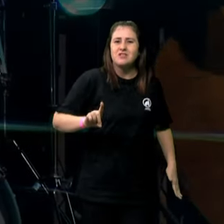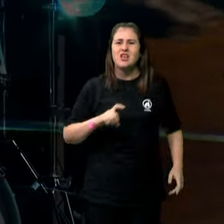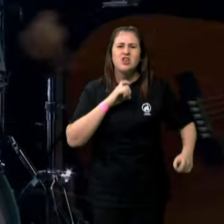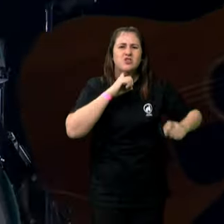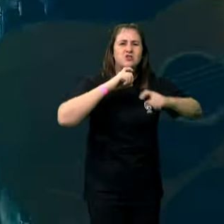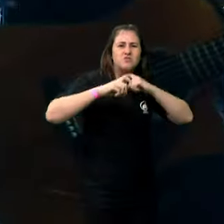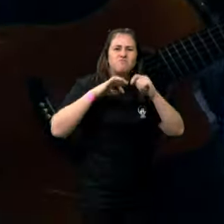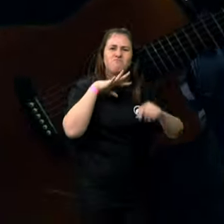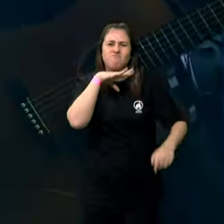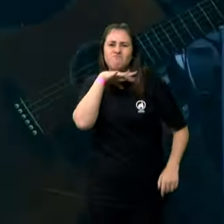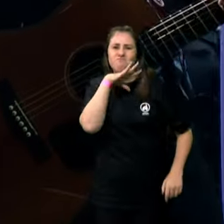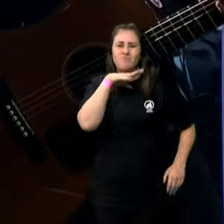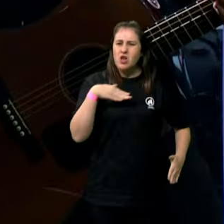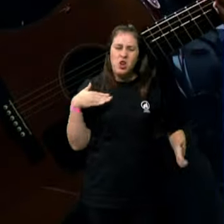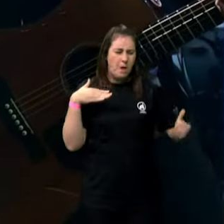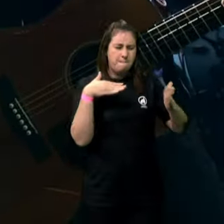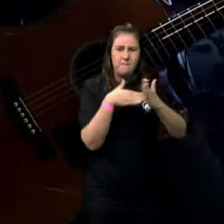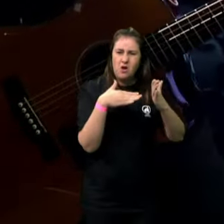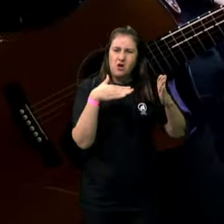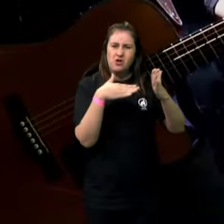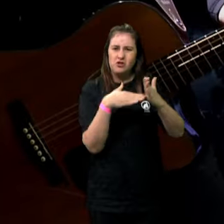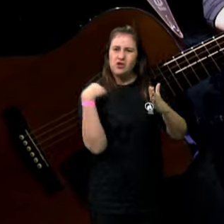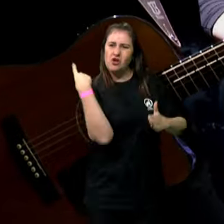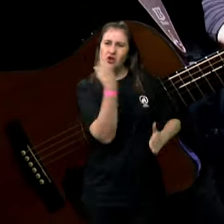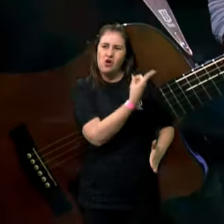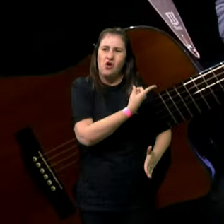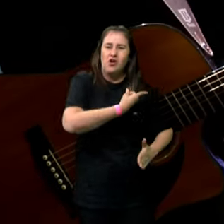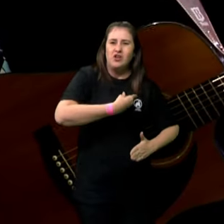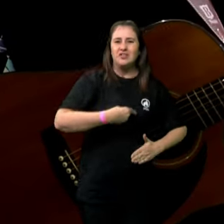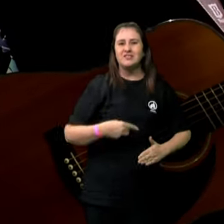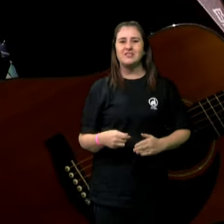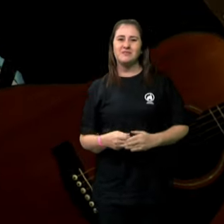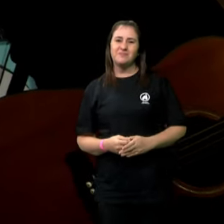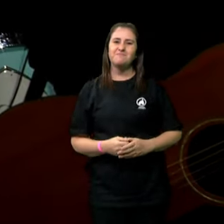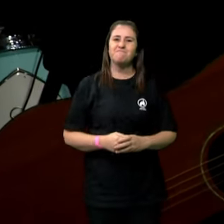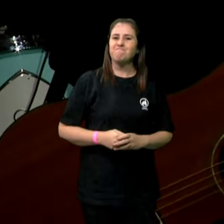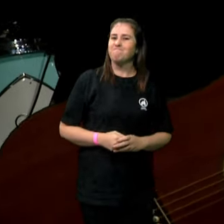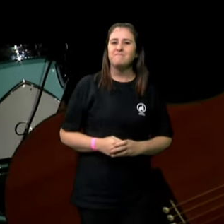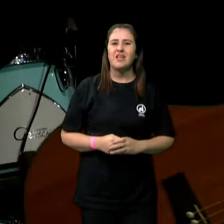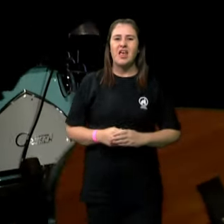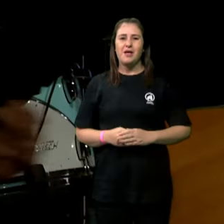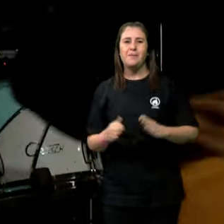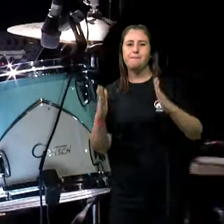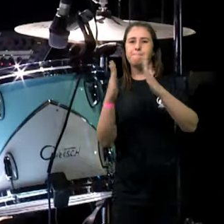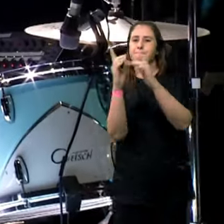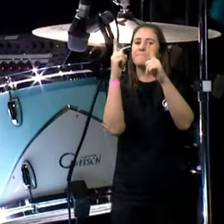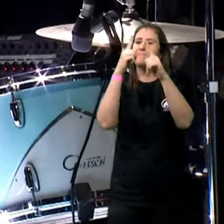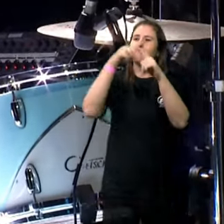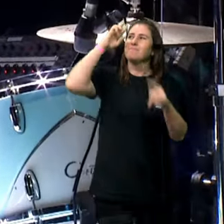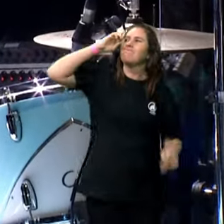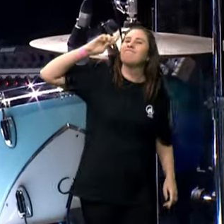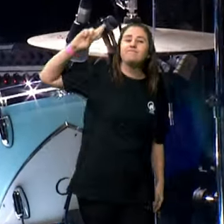os leões não pararam a igreja do Senhor